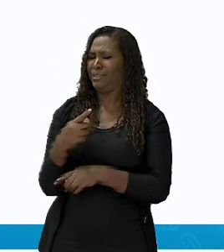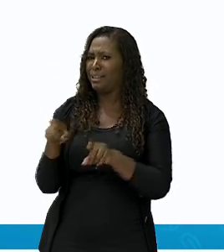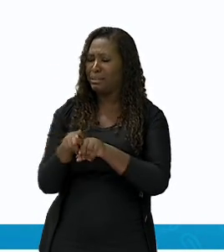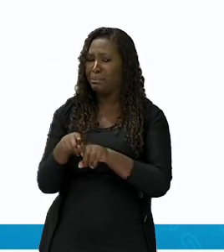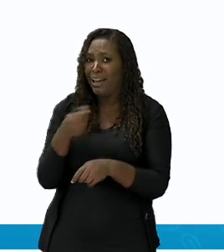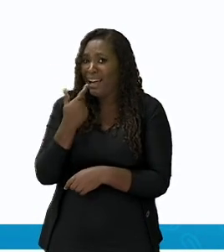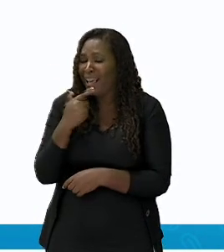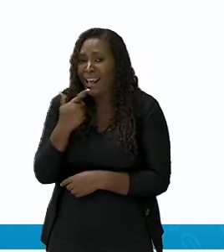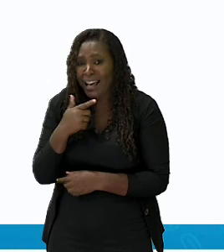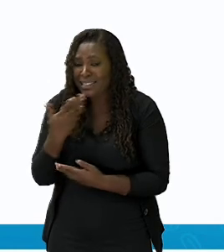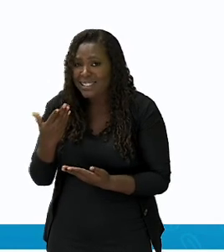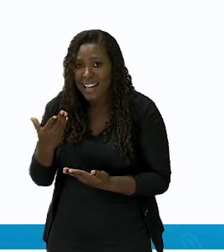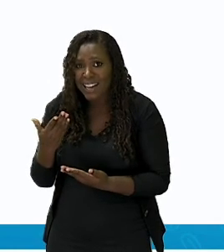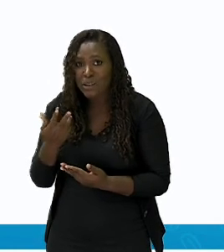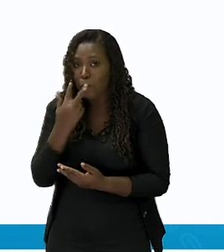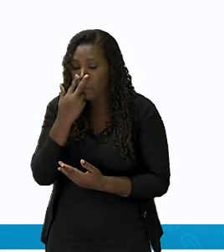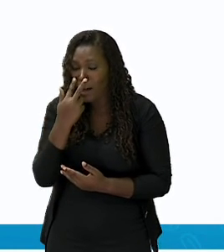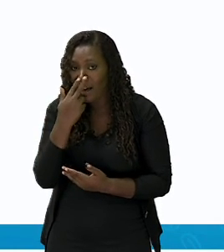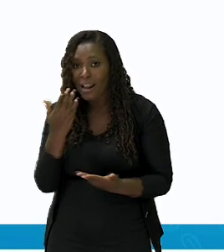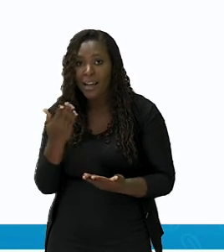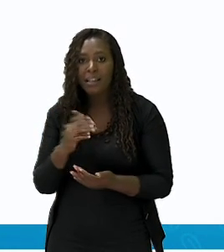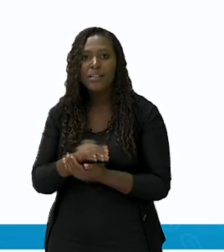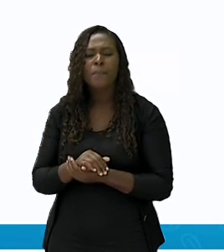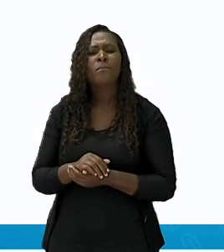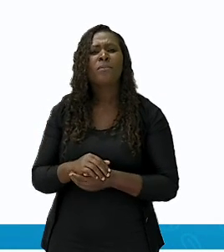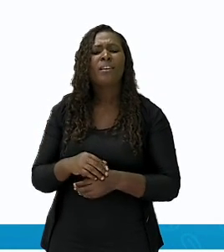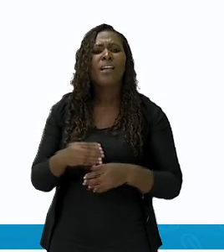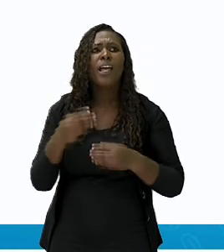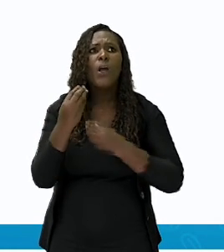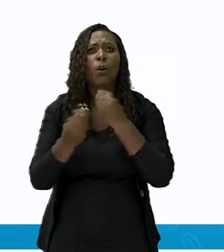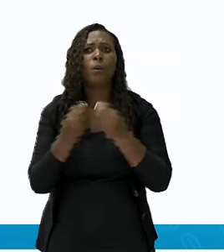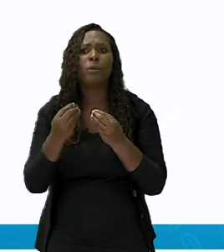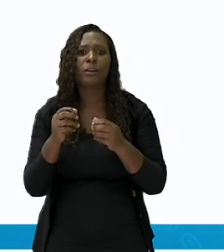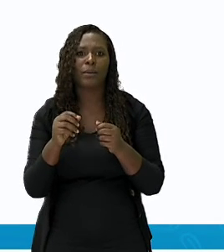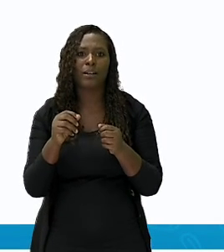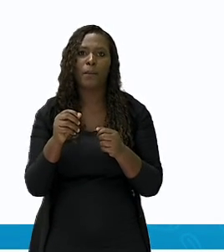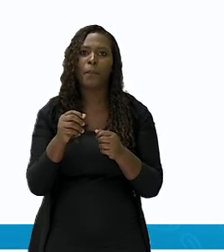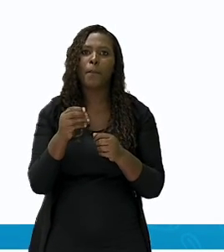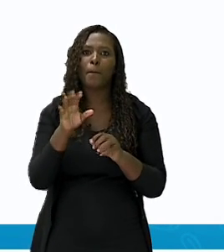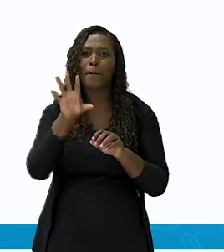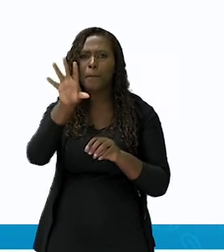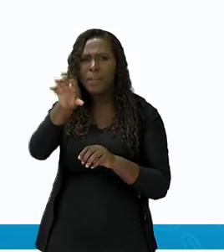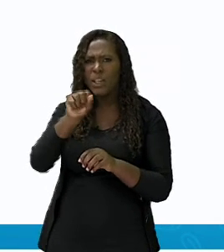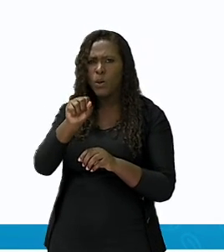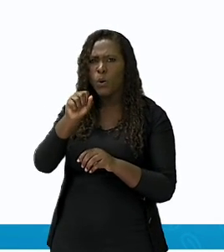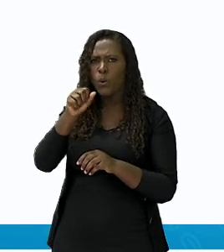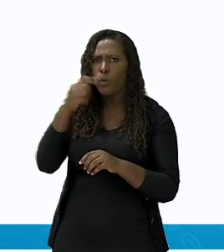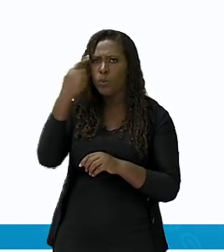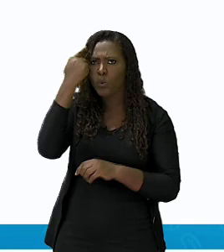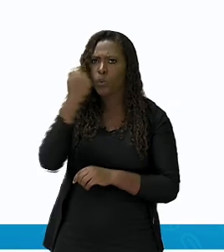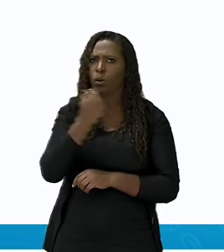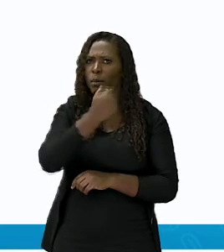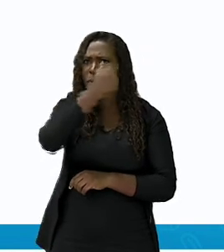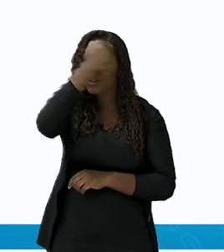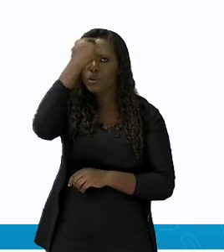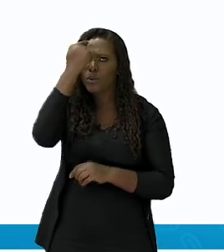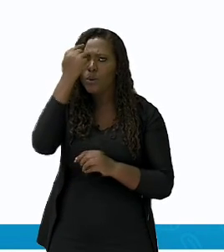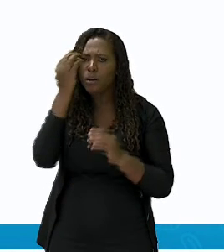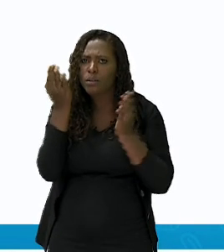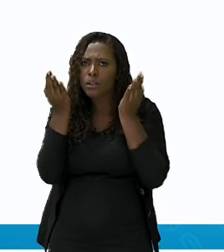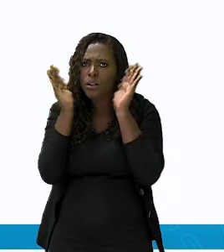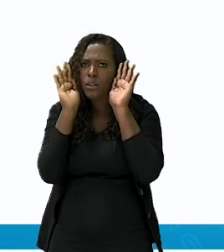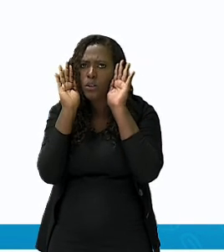Você vê que é como se você pegasse um rosto e dobrasse e virasse. Um está de perfil e o